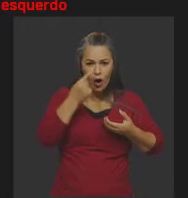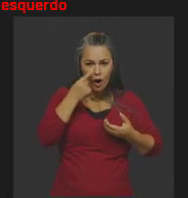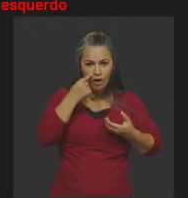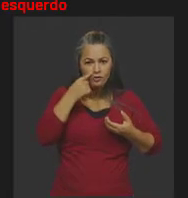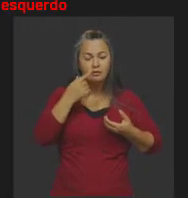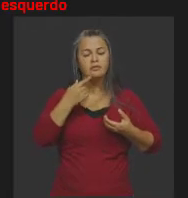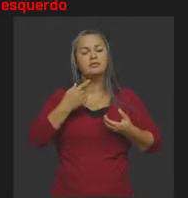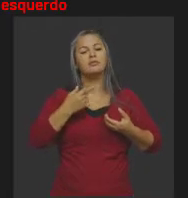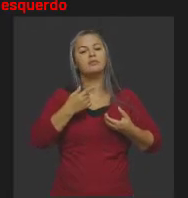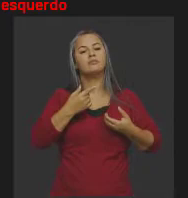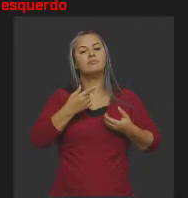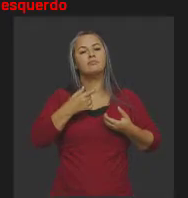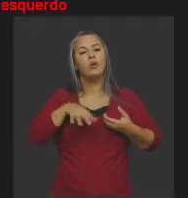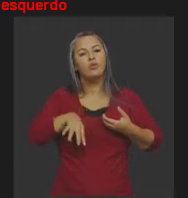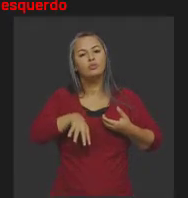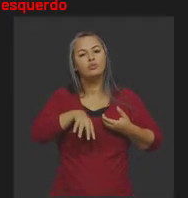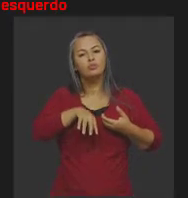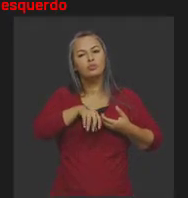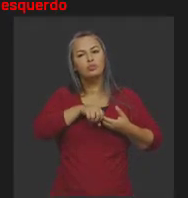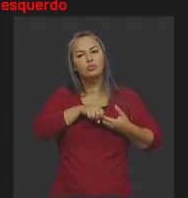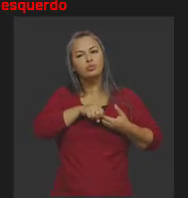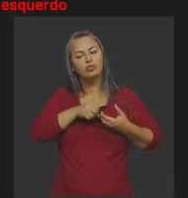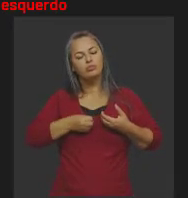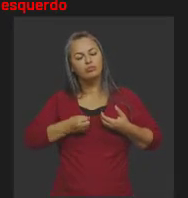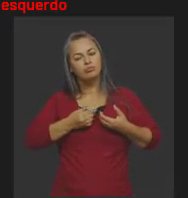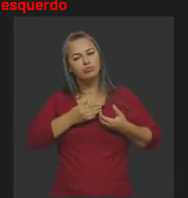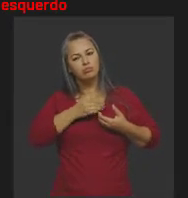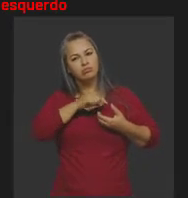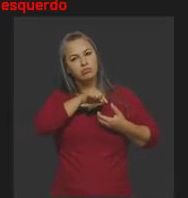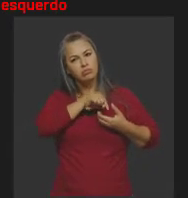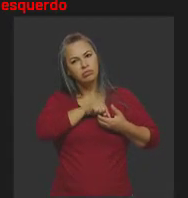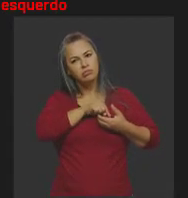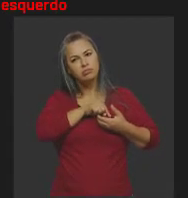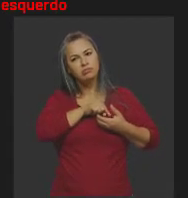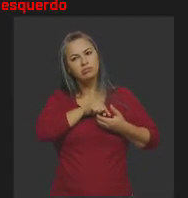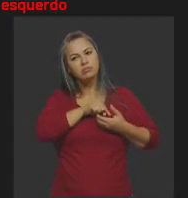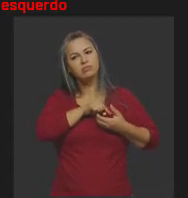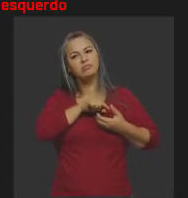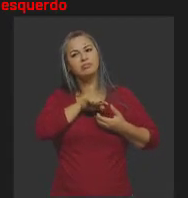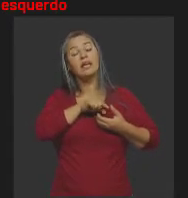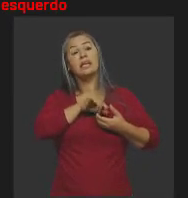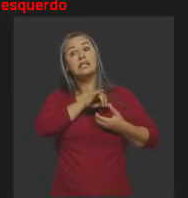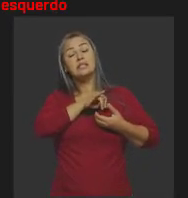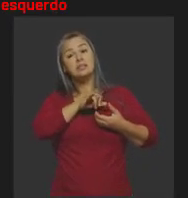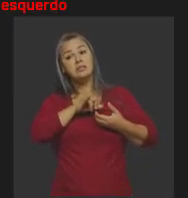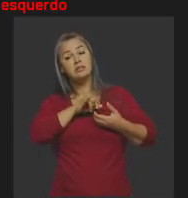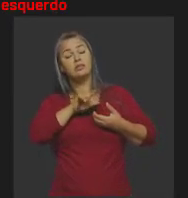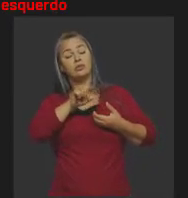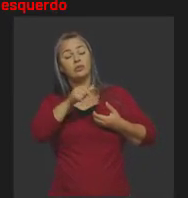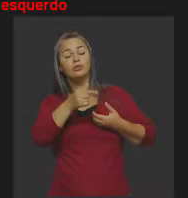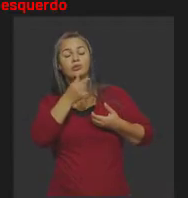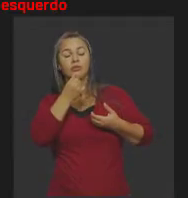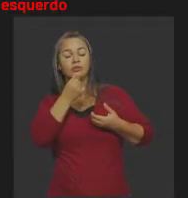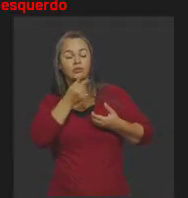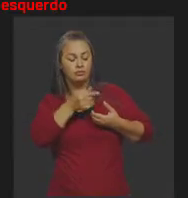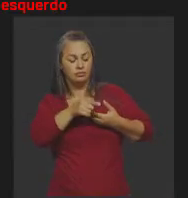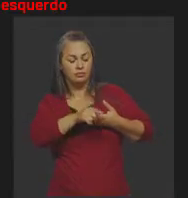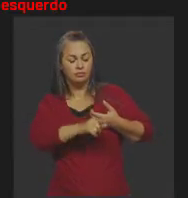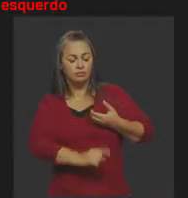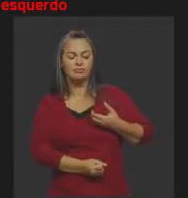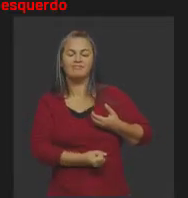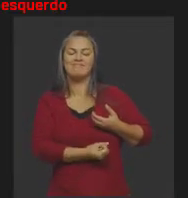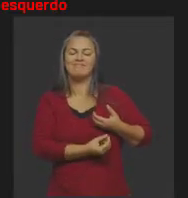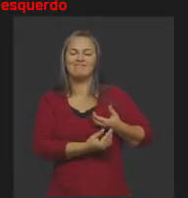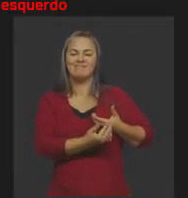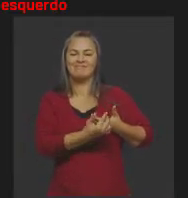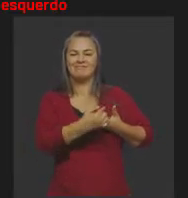átrio, obrigatoriamente vai ter que ir para o ventrículo. Entrou no ventrículo esquerdo, E do ventrículo, o sangue vai ter que sair do